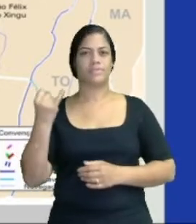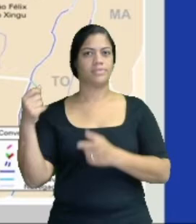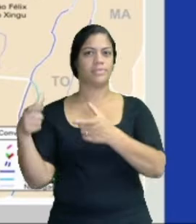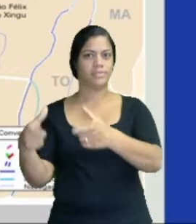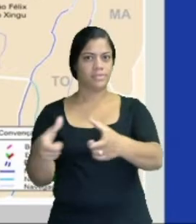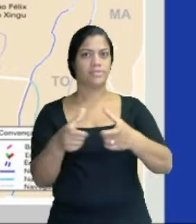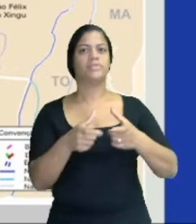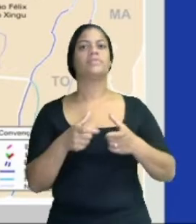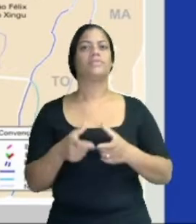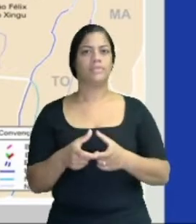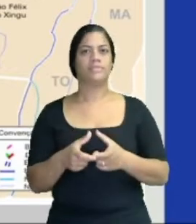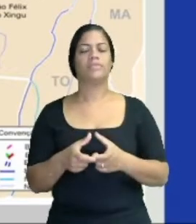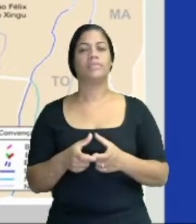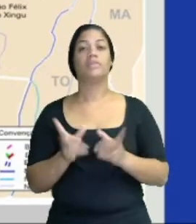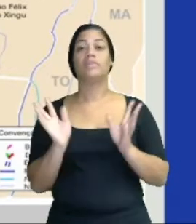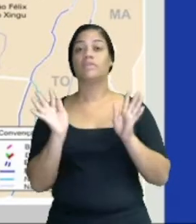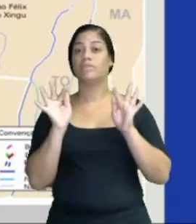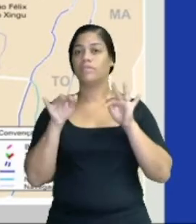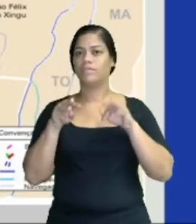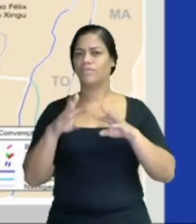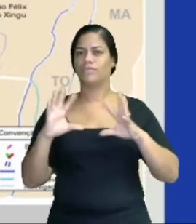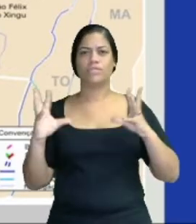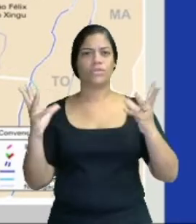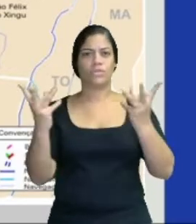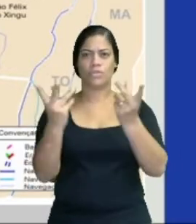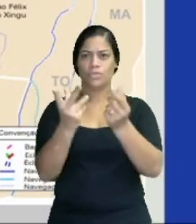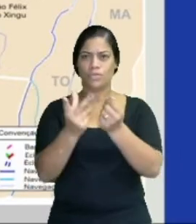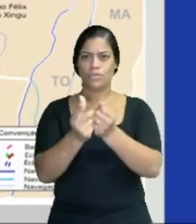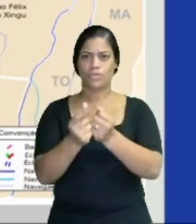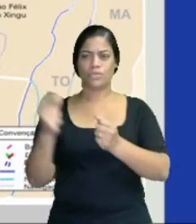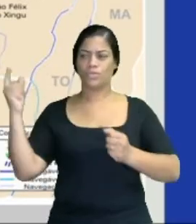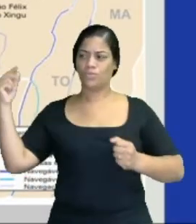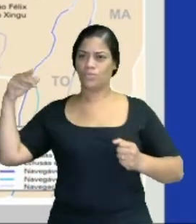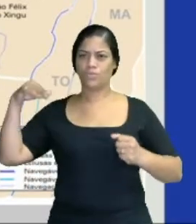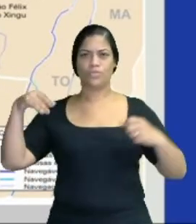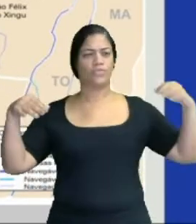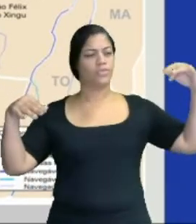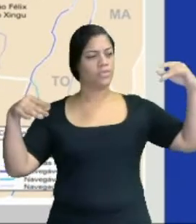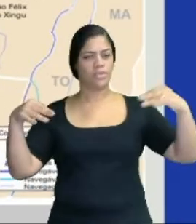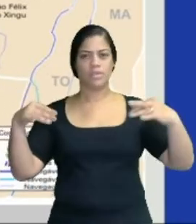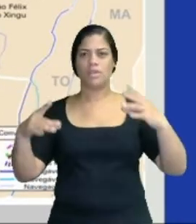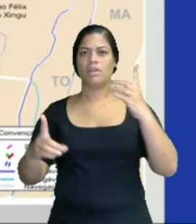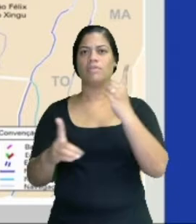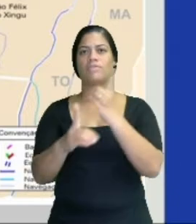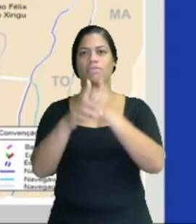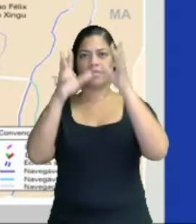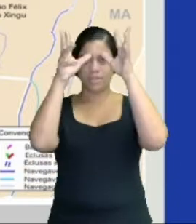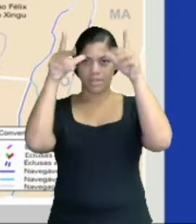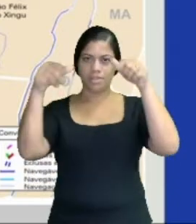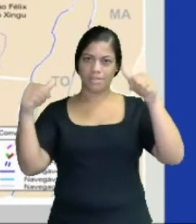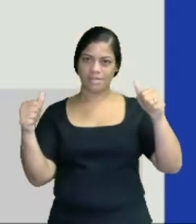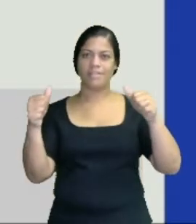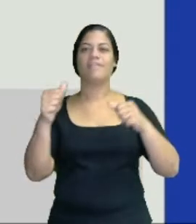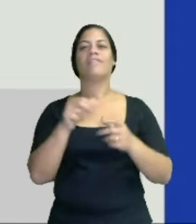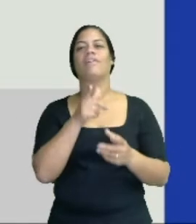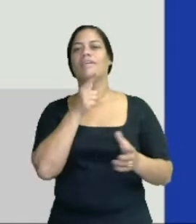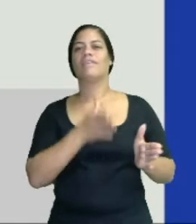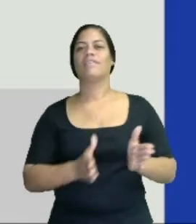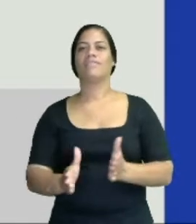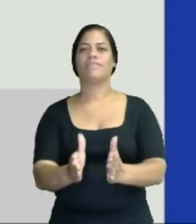local, né? E que, no fim, correm todos para o Rio Amazonas, certo?